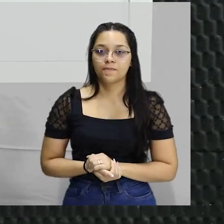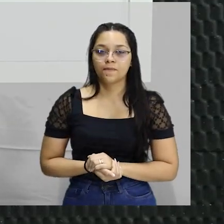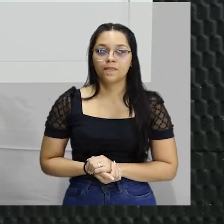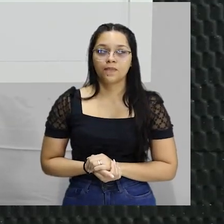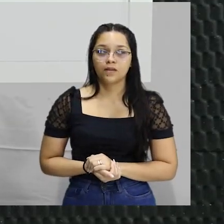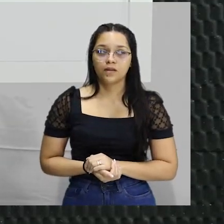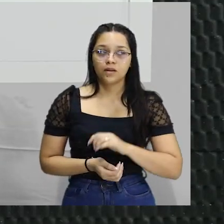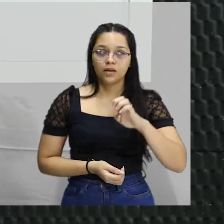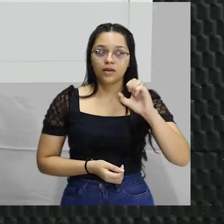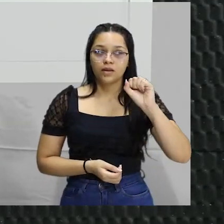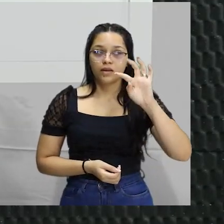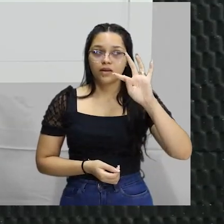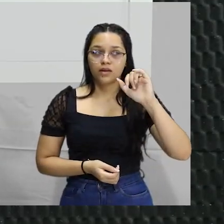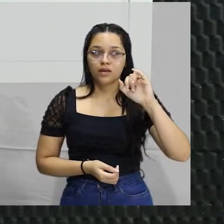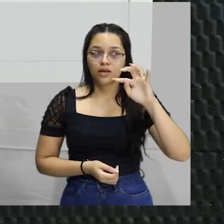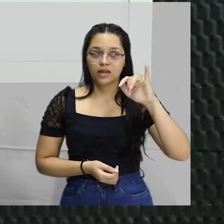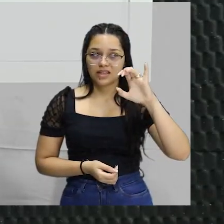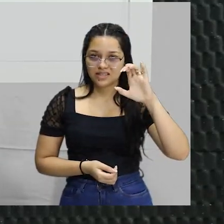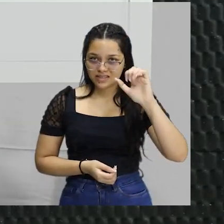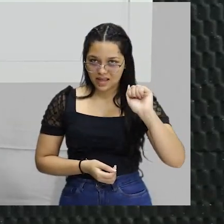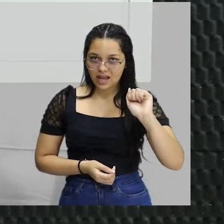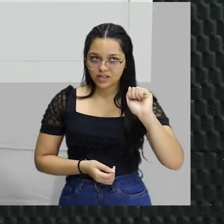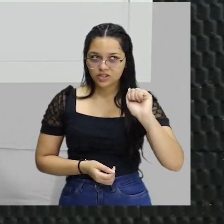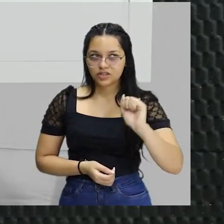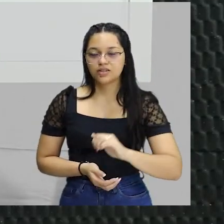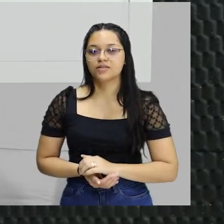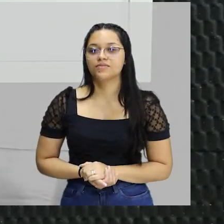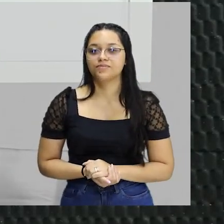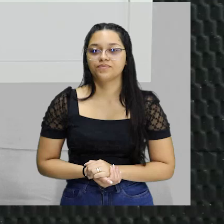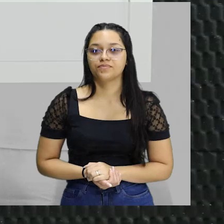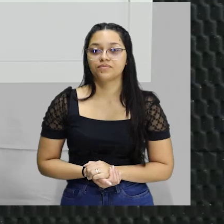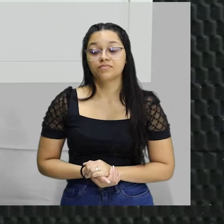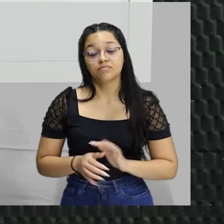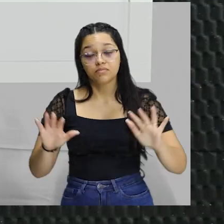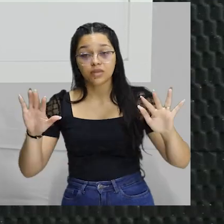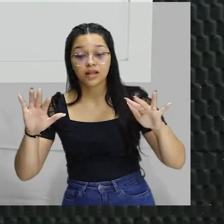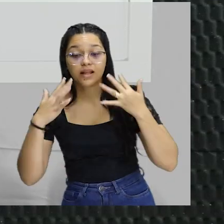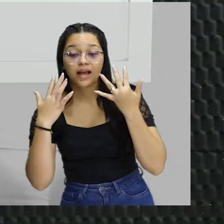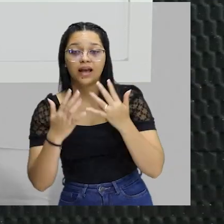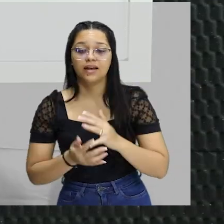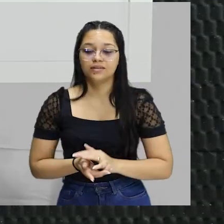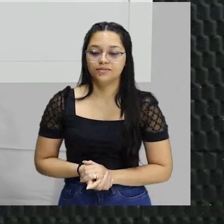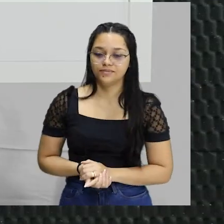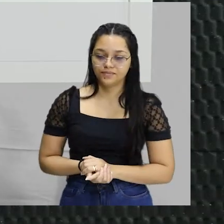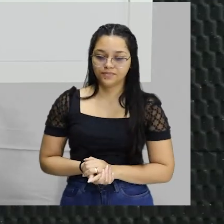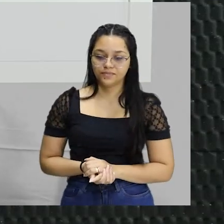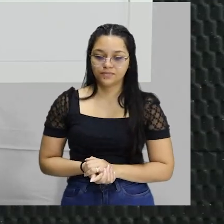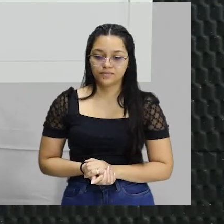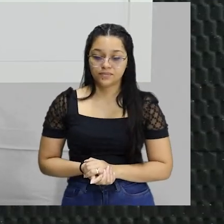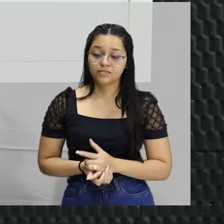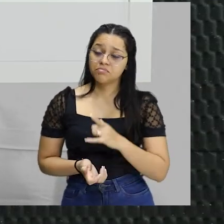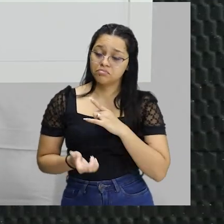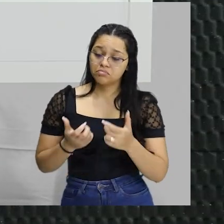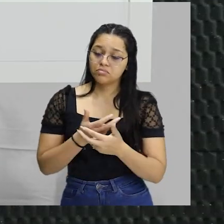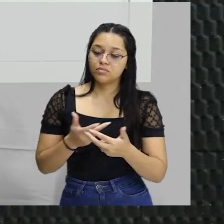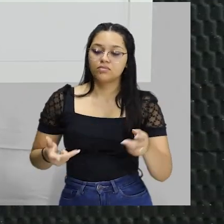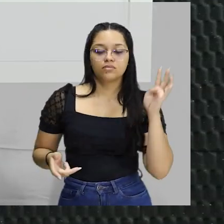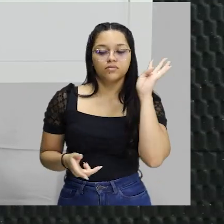do ponto material e do corpo extenso. Vamos ficar ligadinho aí nessa aula, ok? Muita coisa